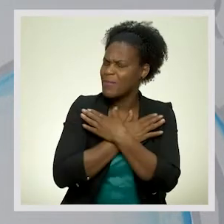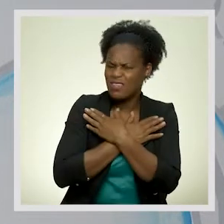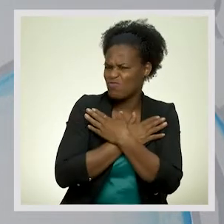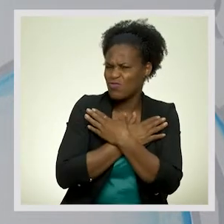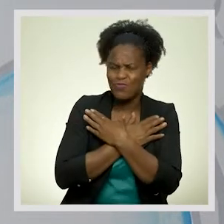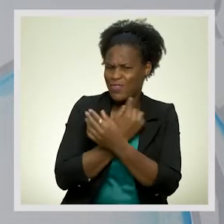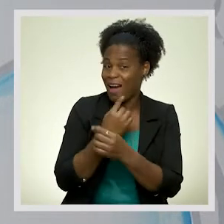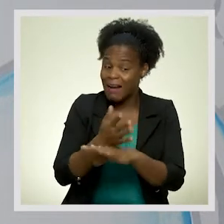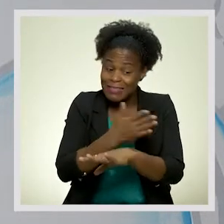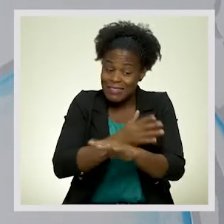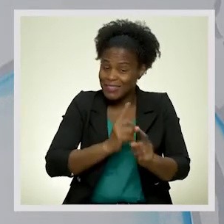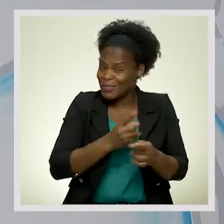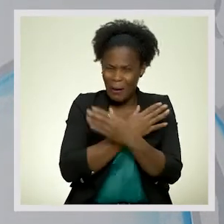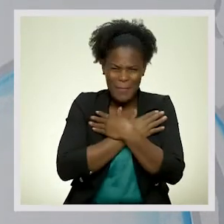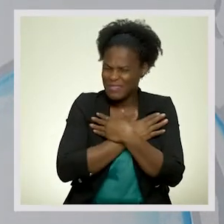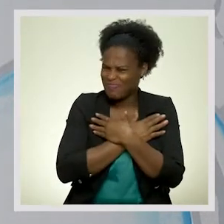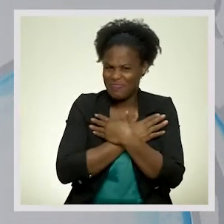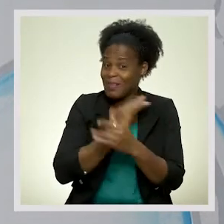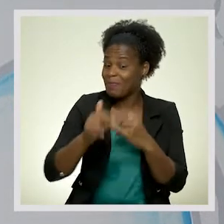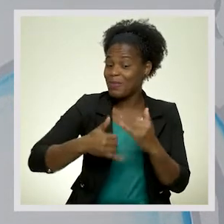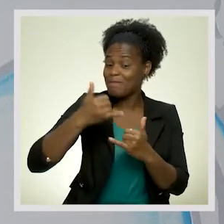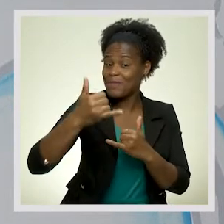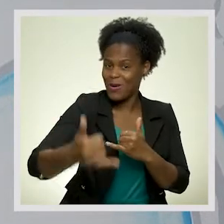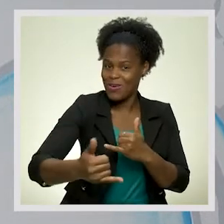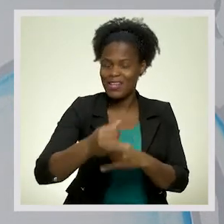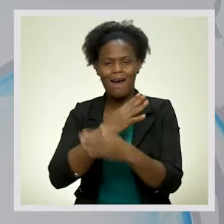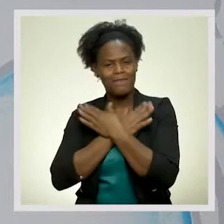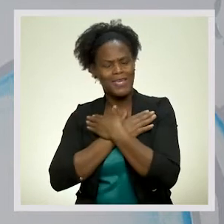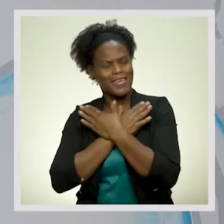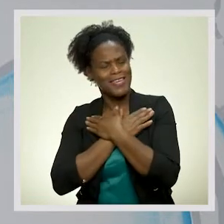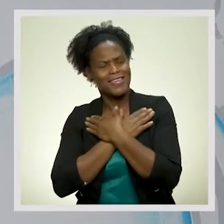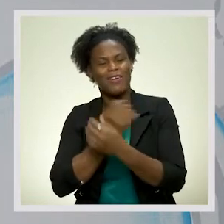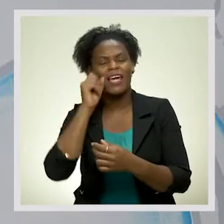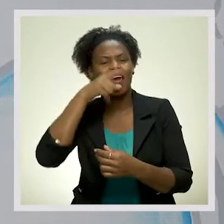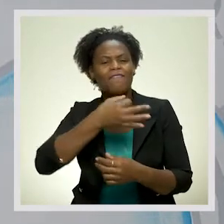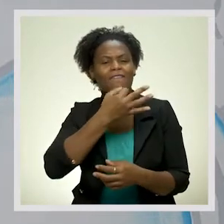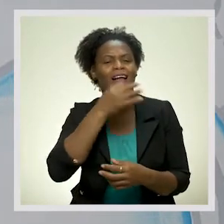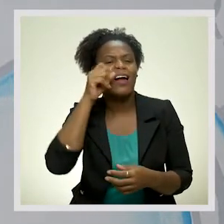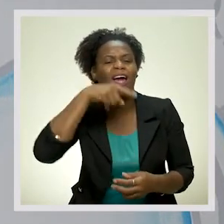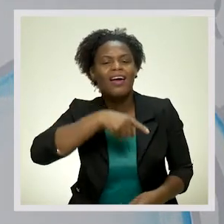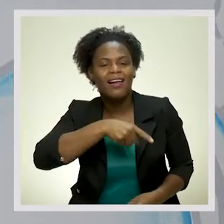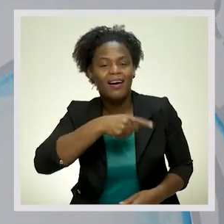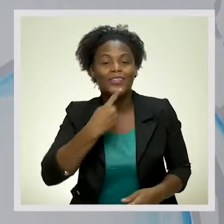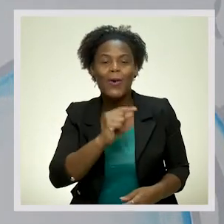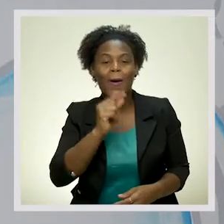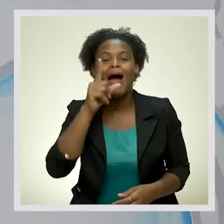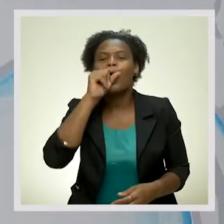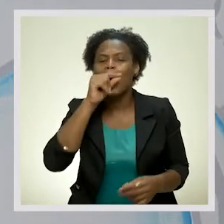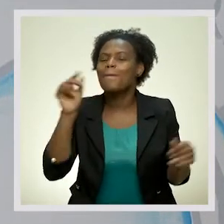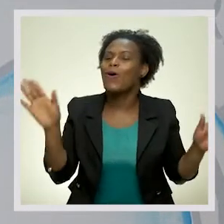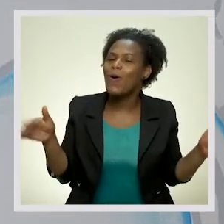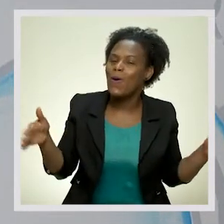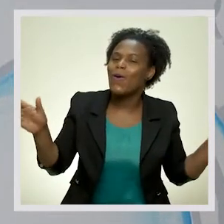instante, mas depois vão ficar amigos. De quem é que estou a falar? Muito bem, do pombo, que